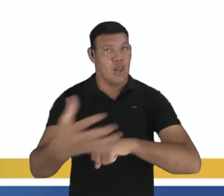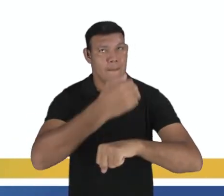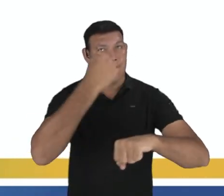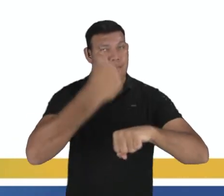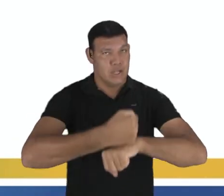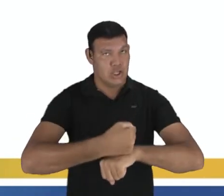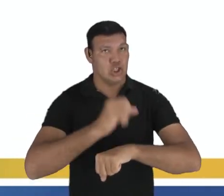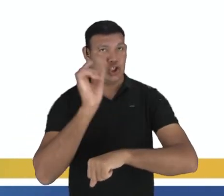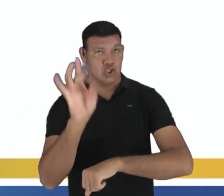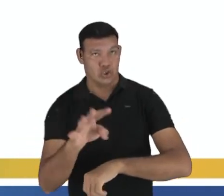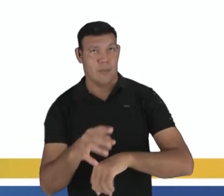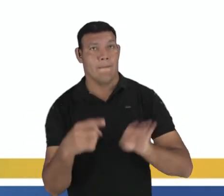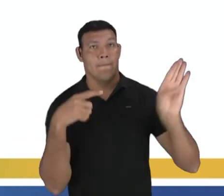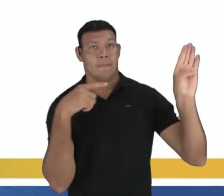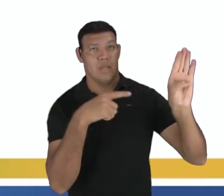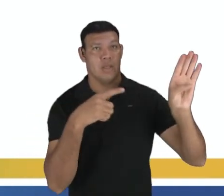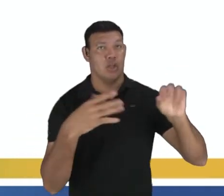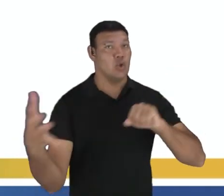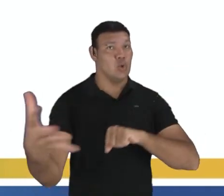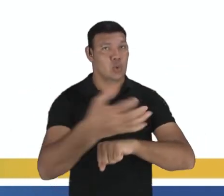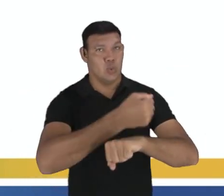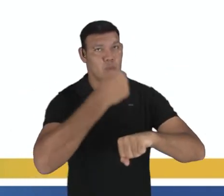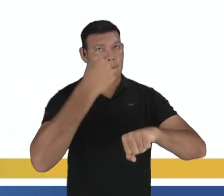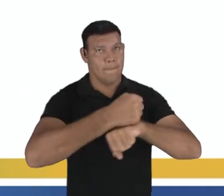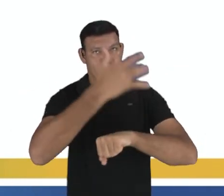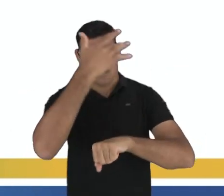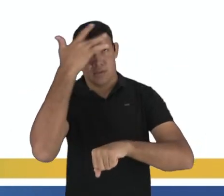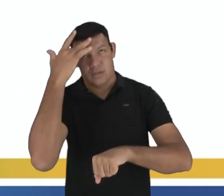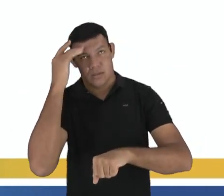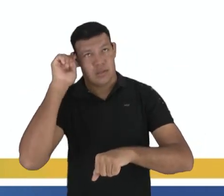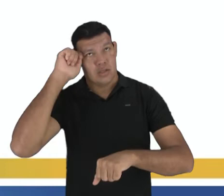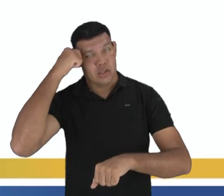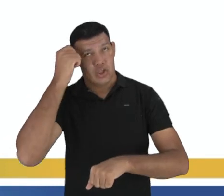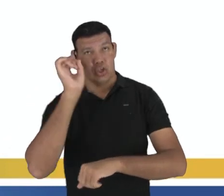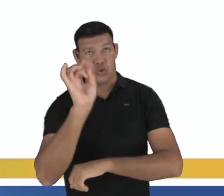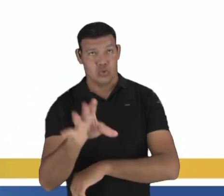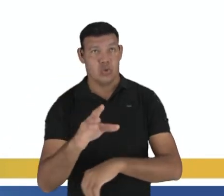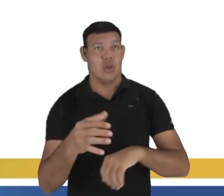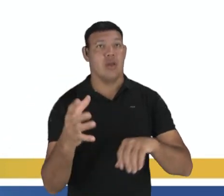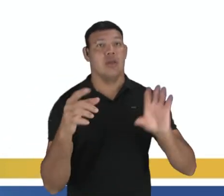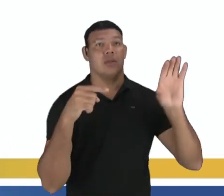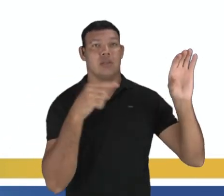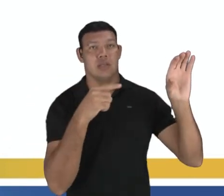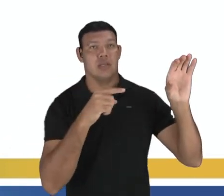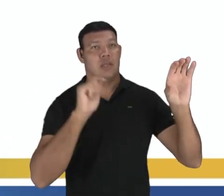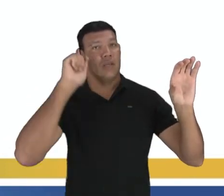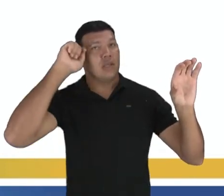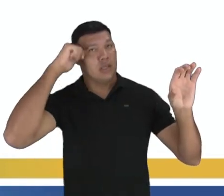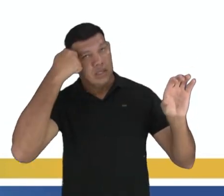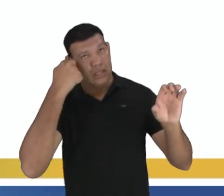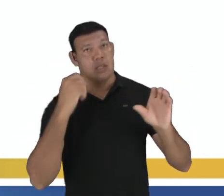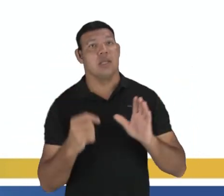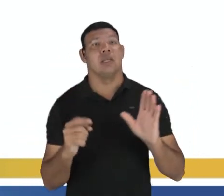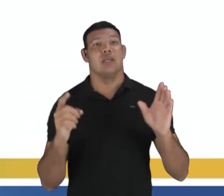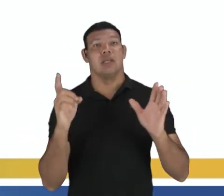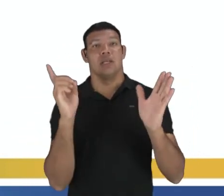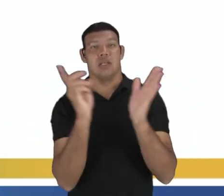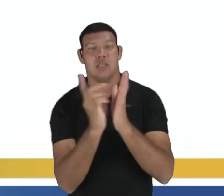B. Colonizador e do negro apenas. C. Negro e do índio apenas. D.